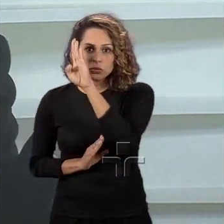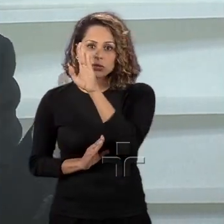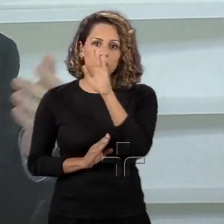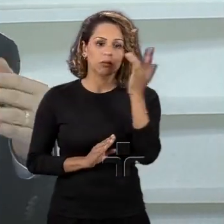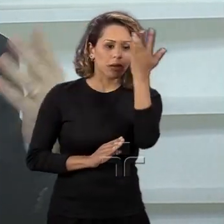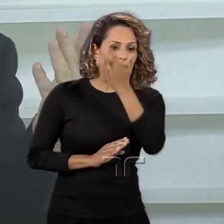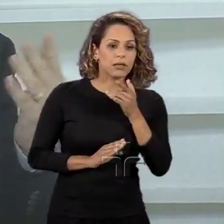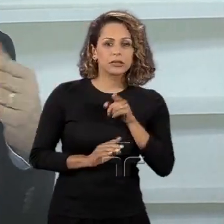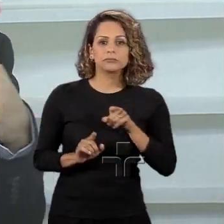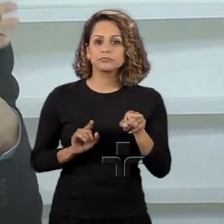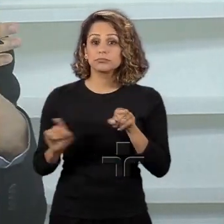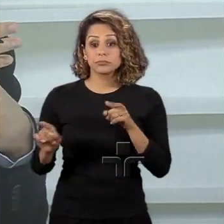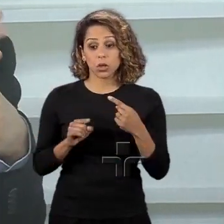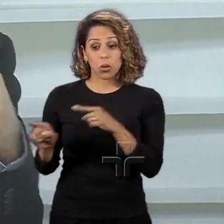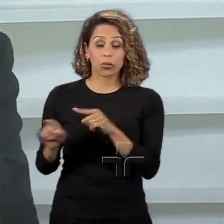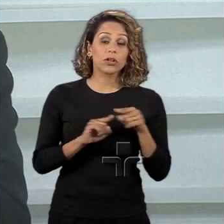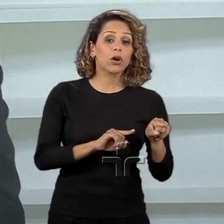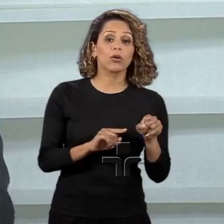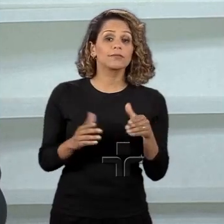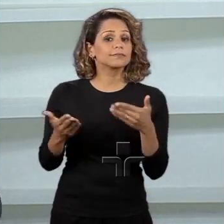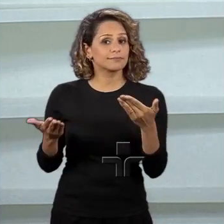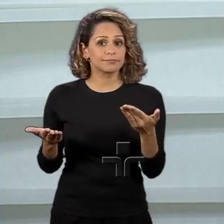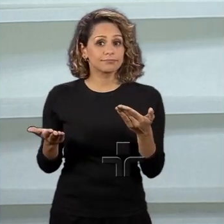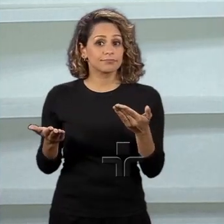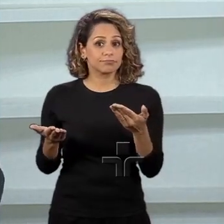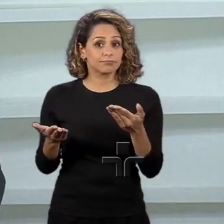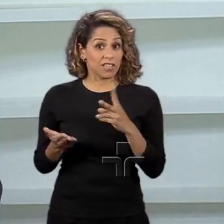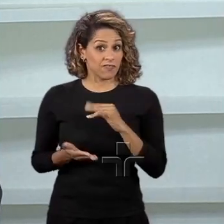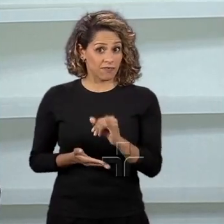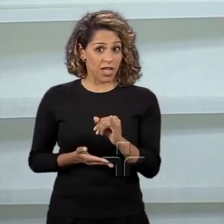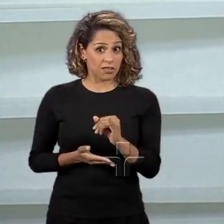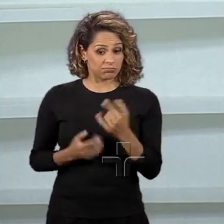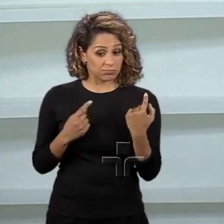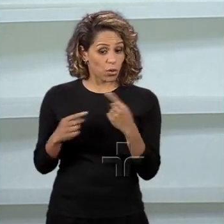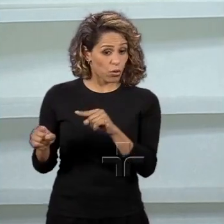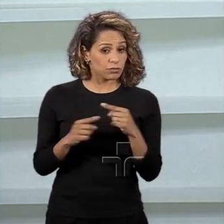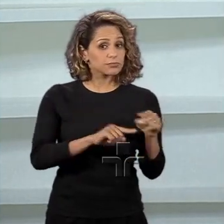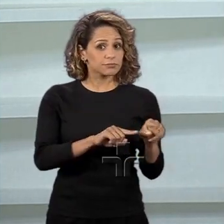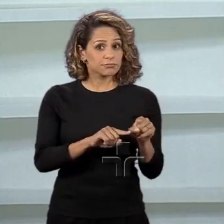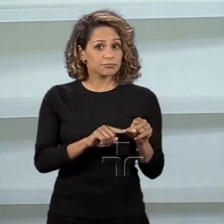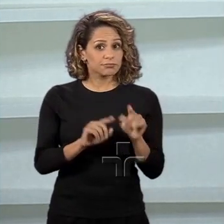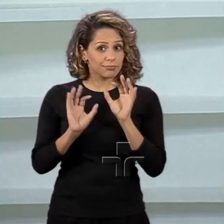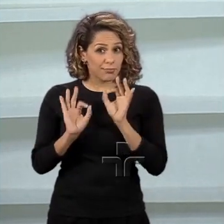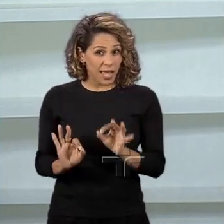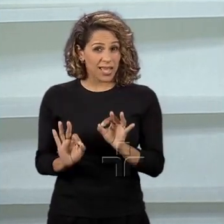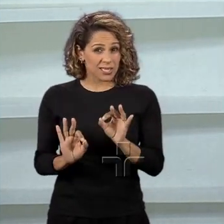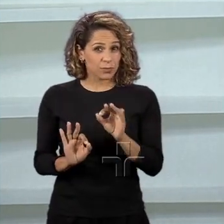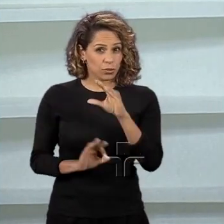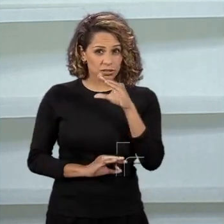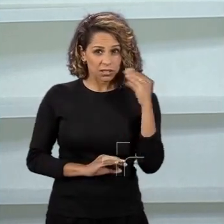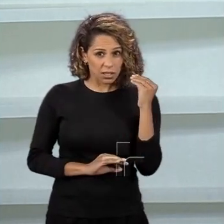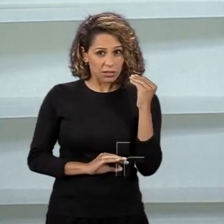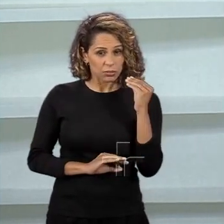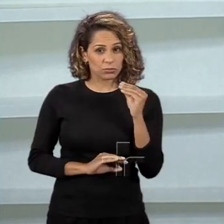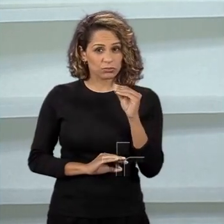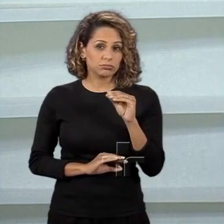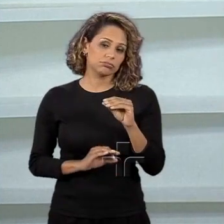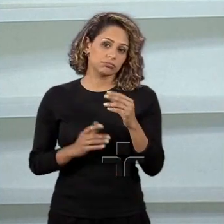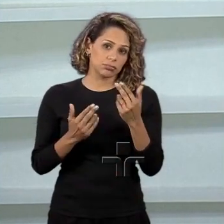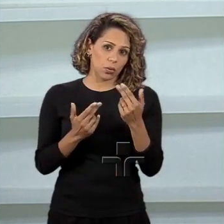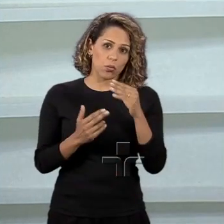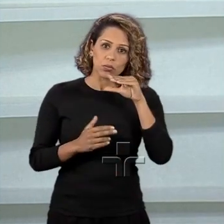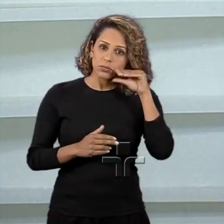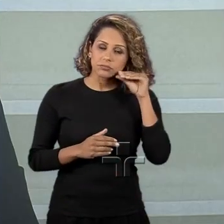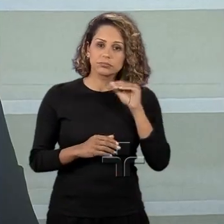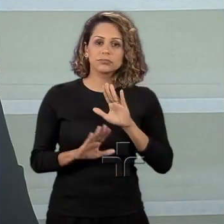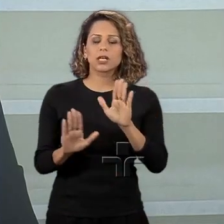qualquer candidato aí que não seja Ciro, se ele será mesmo oposição, como o Eduardo disse que...